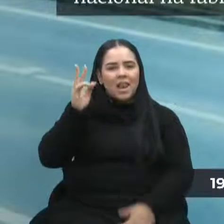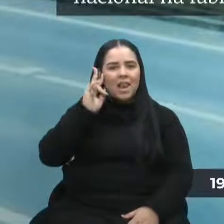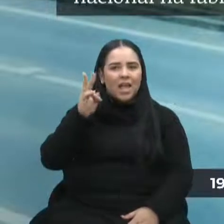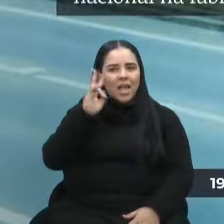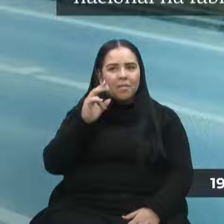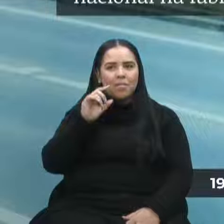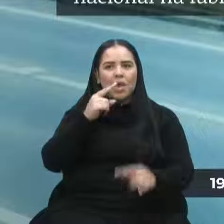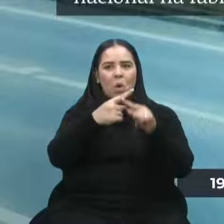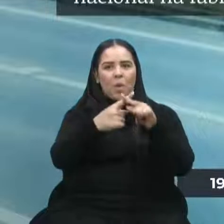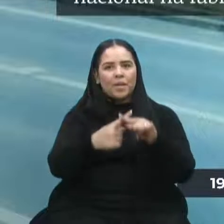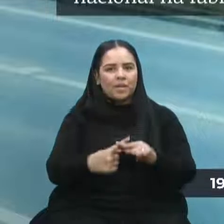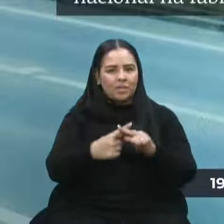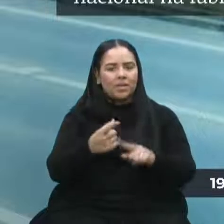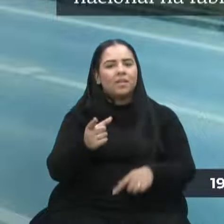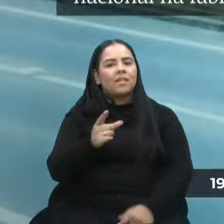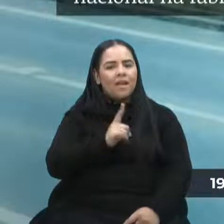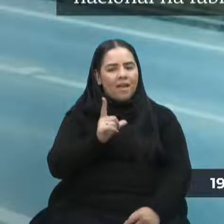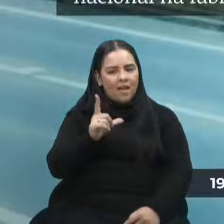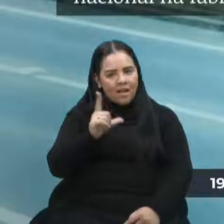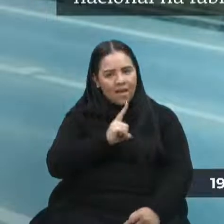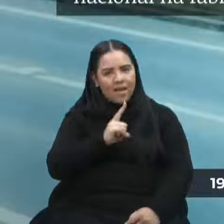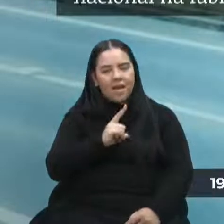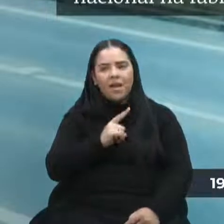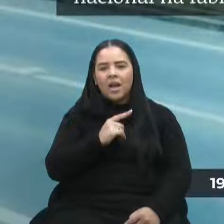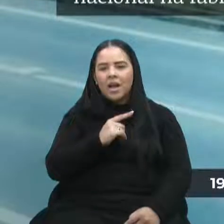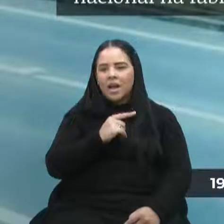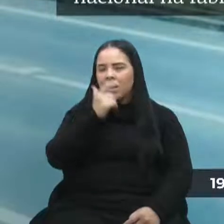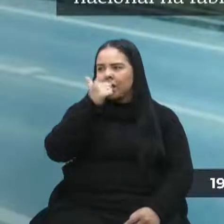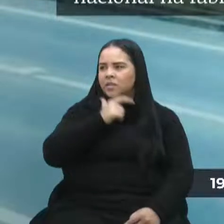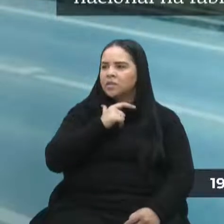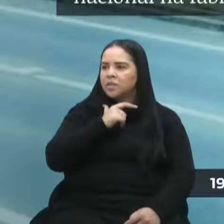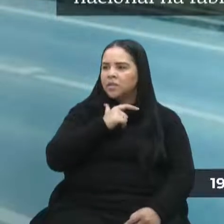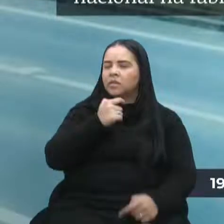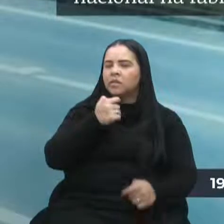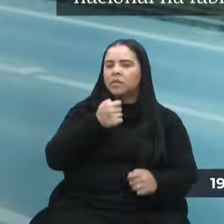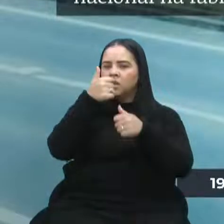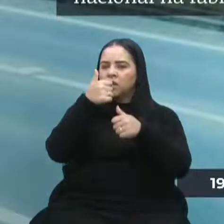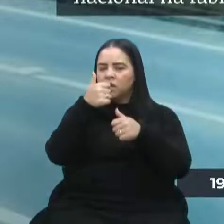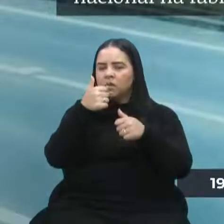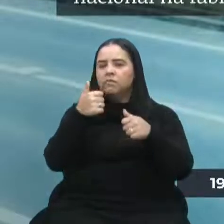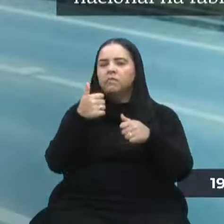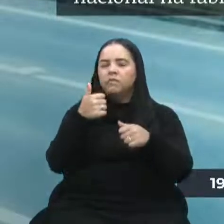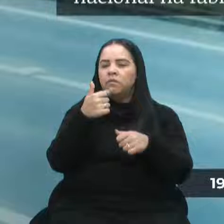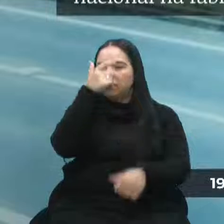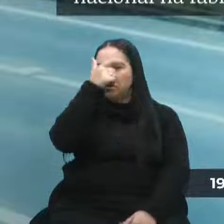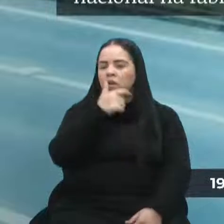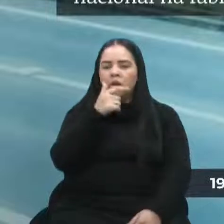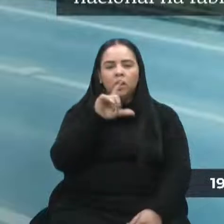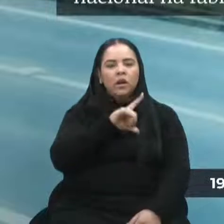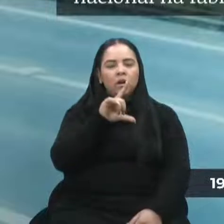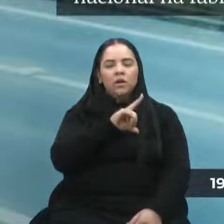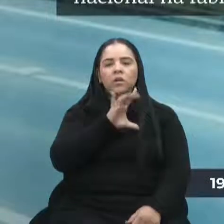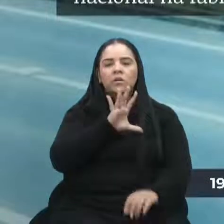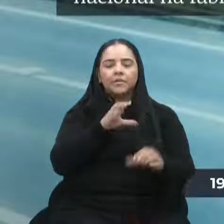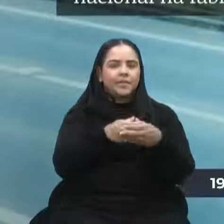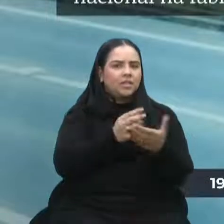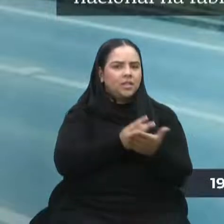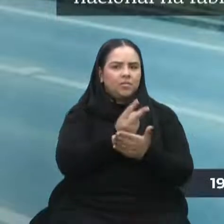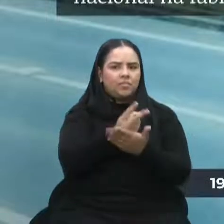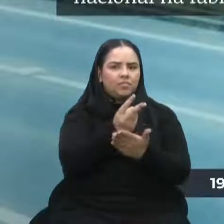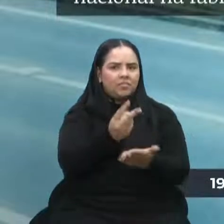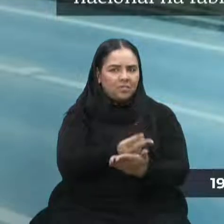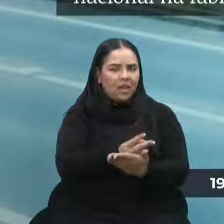campeonatos da Enxuta, eu acho que com Garibaldi, né? Eram times que ficavam sempre aí